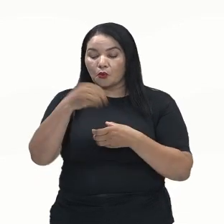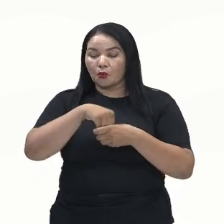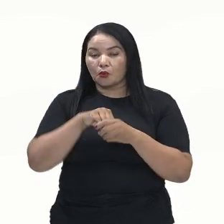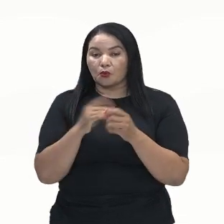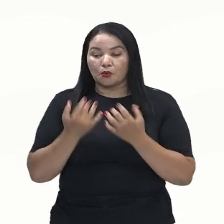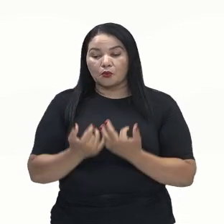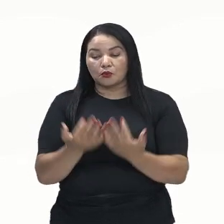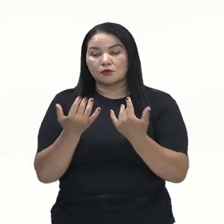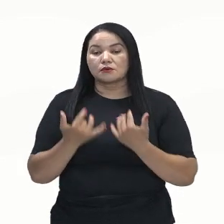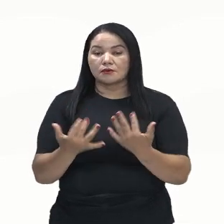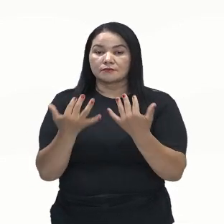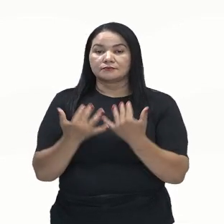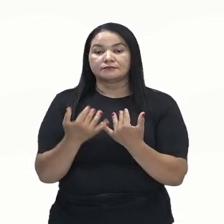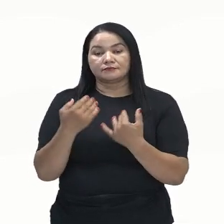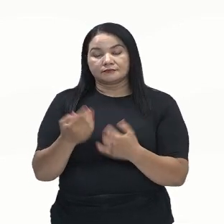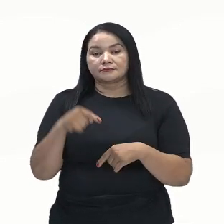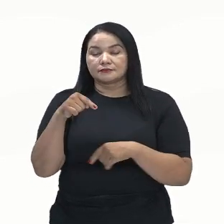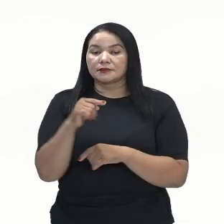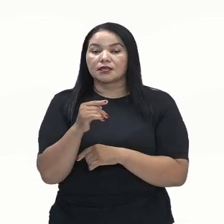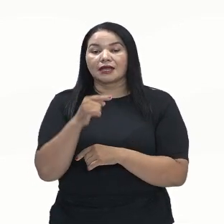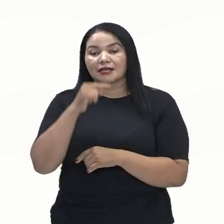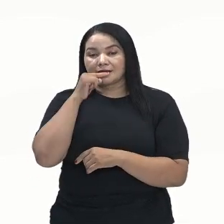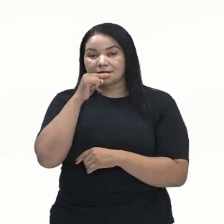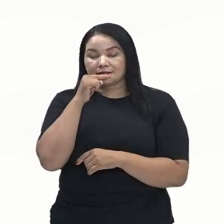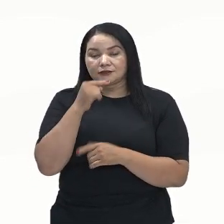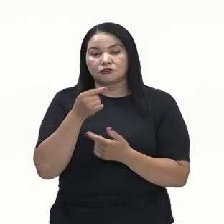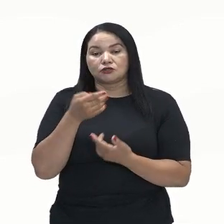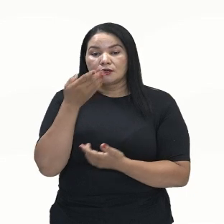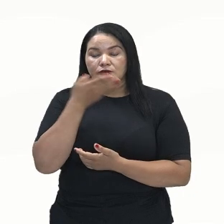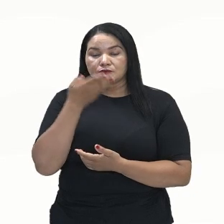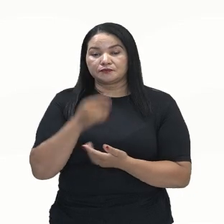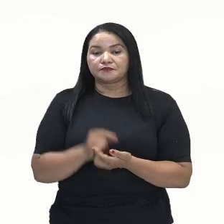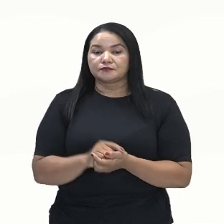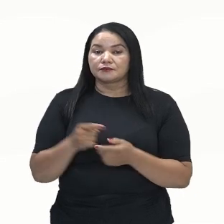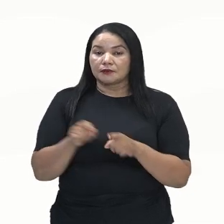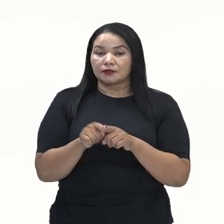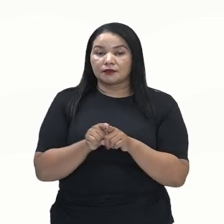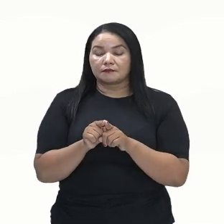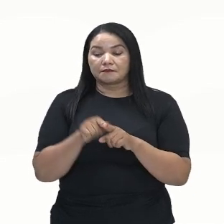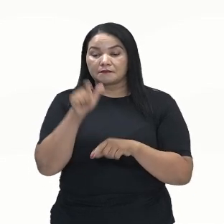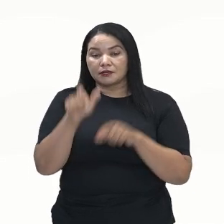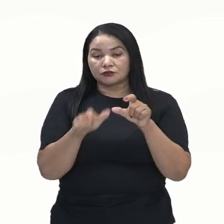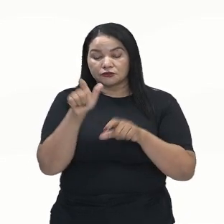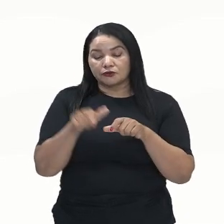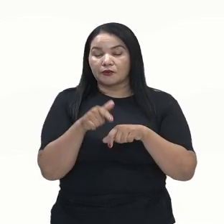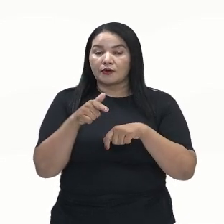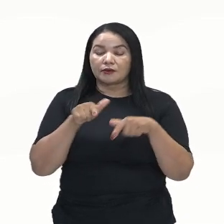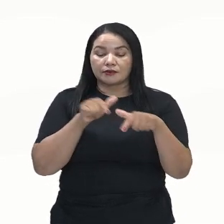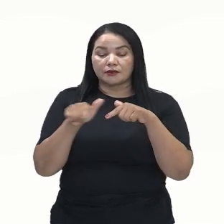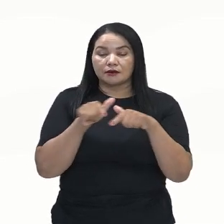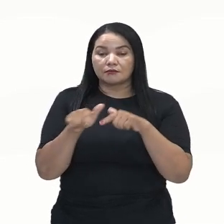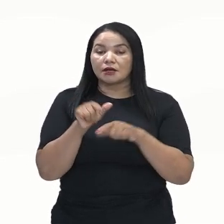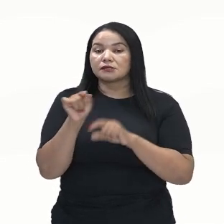monocultora, no caso aqui o açúcar. E a mão de obra empregada era a mão de